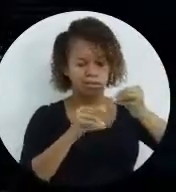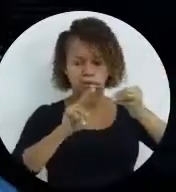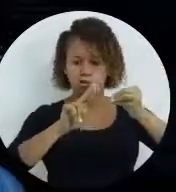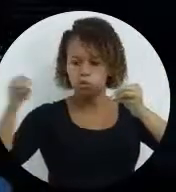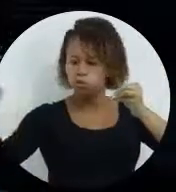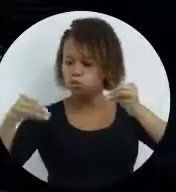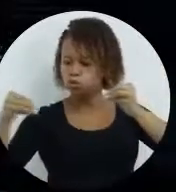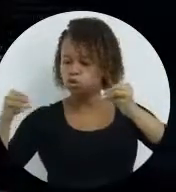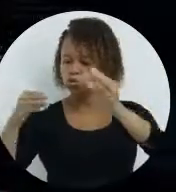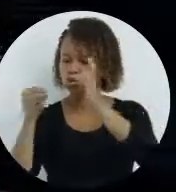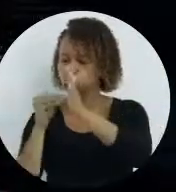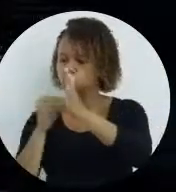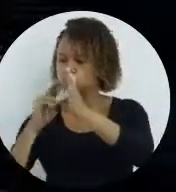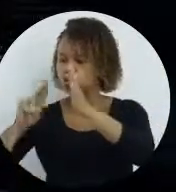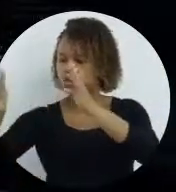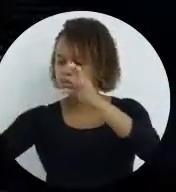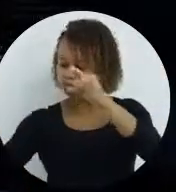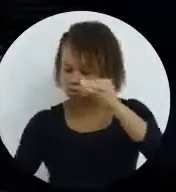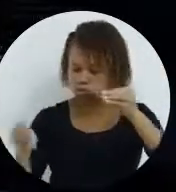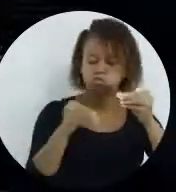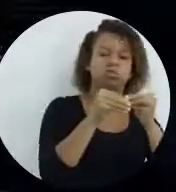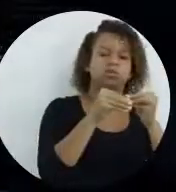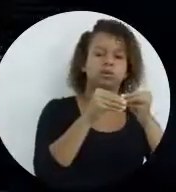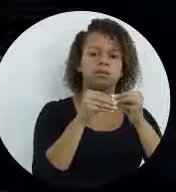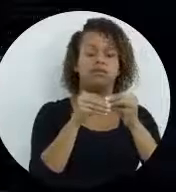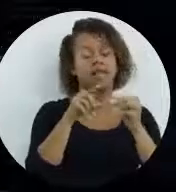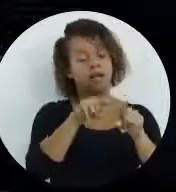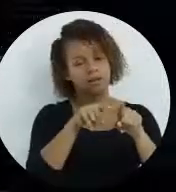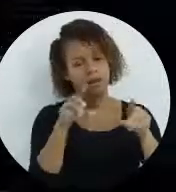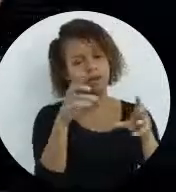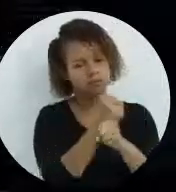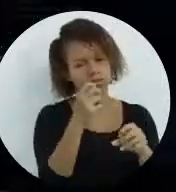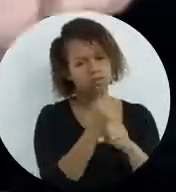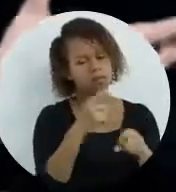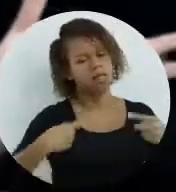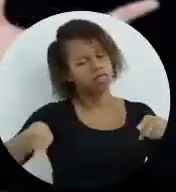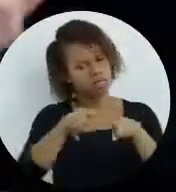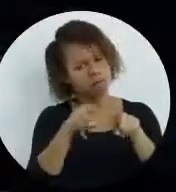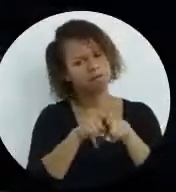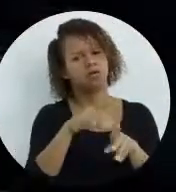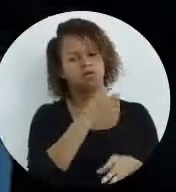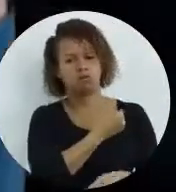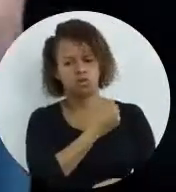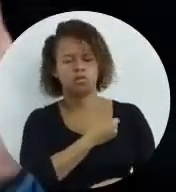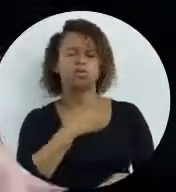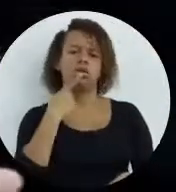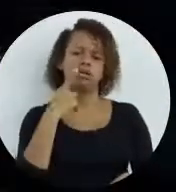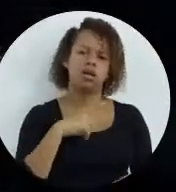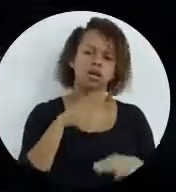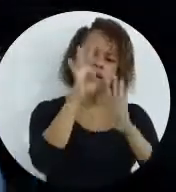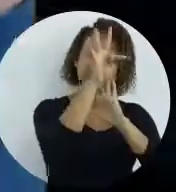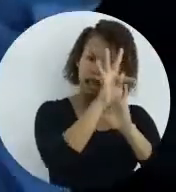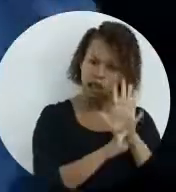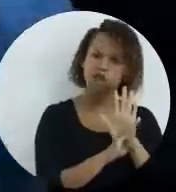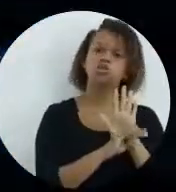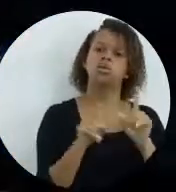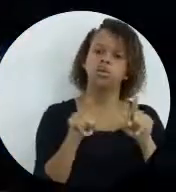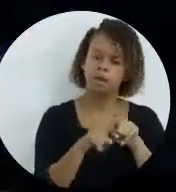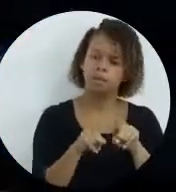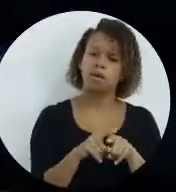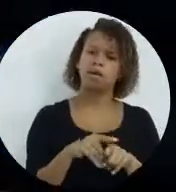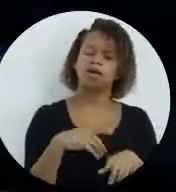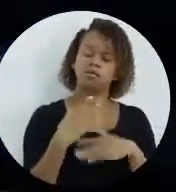último nome. Então, esse operador de soma, ele também, além de somar números, quando você tem textos,